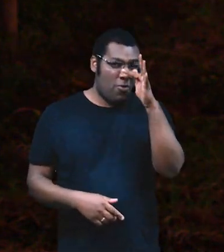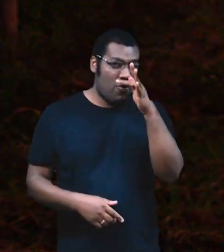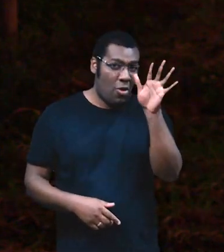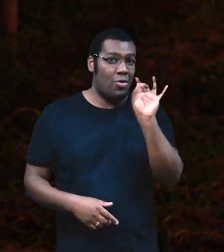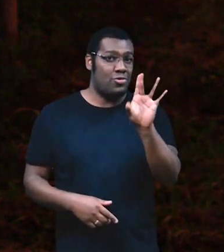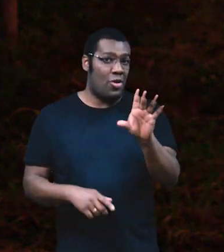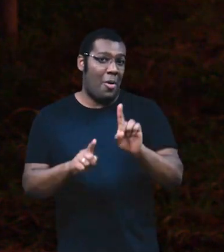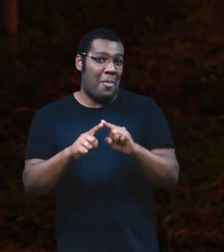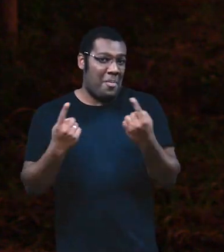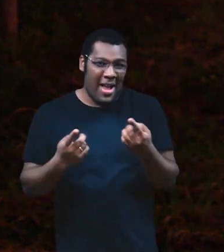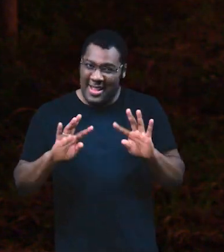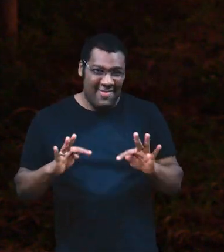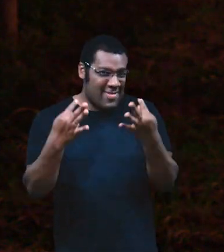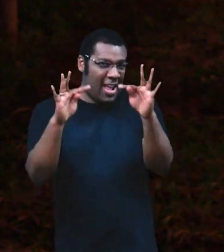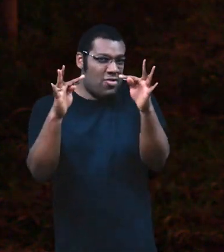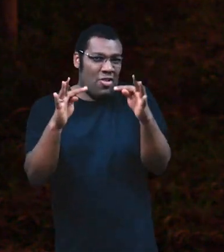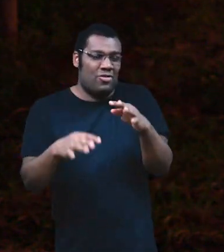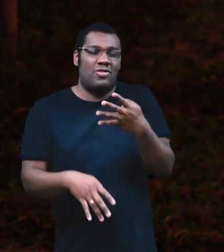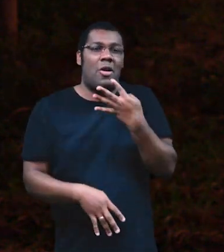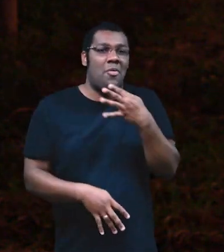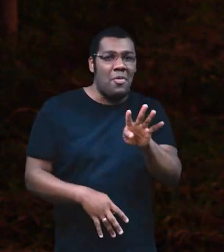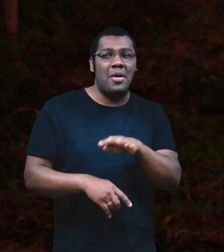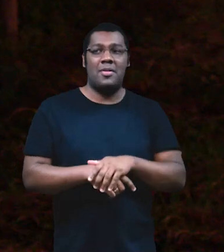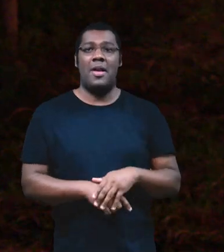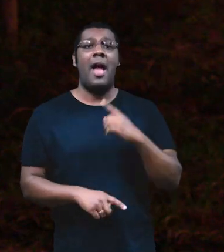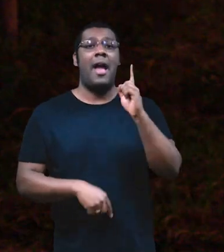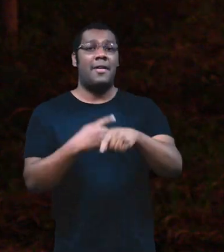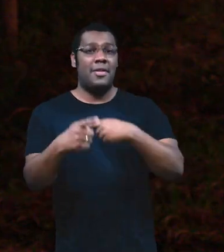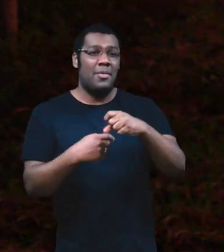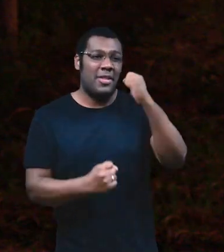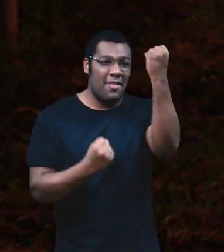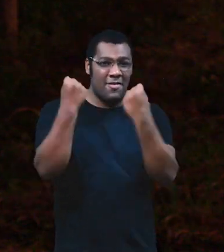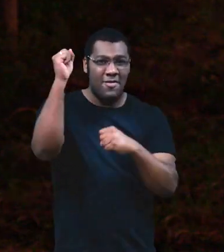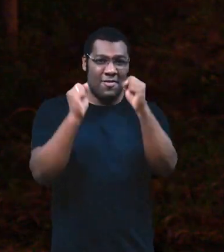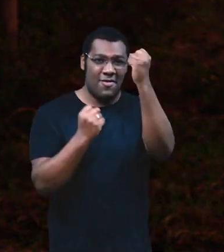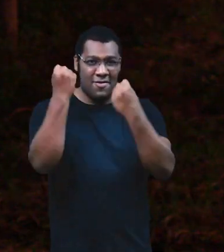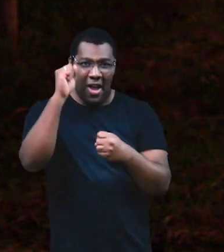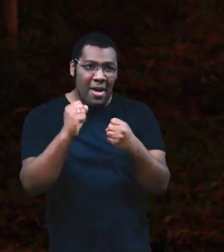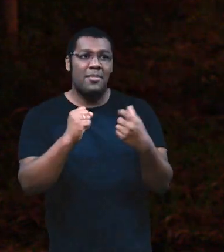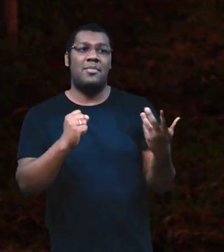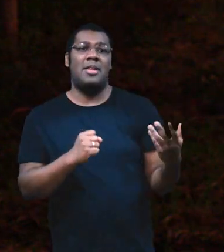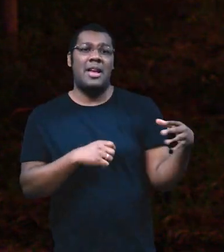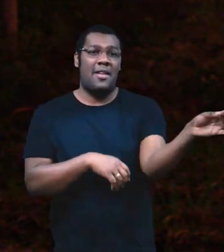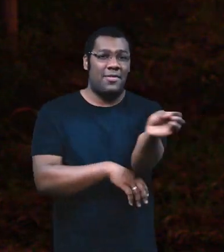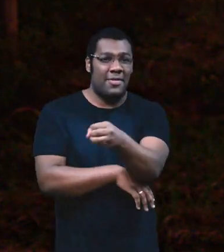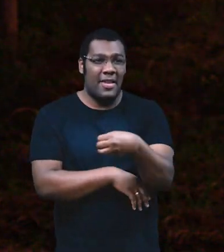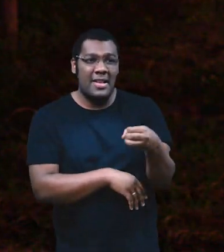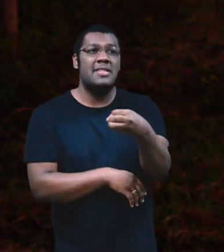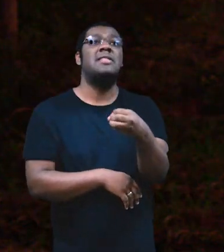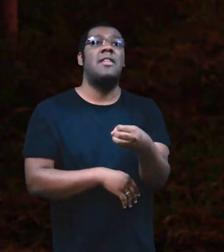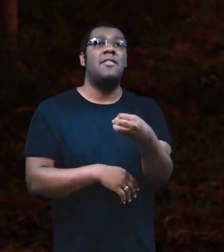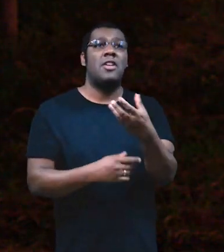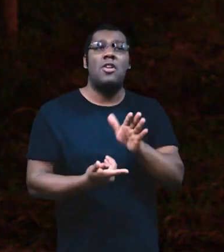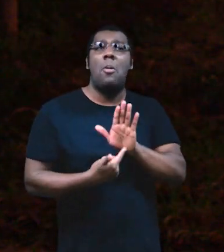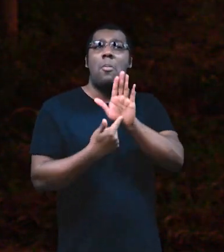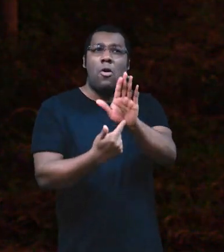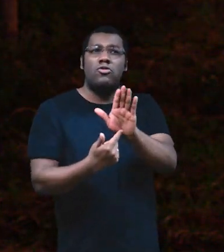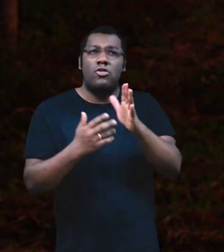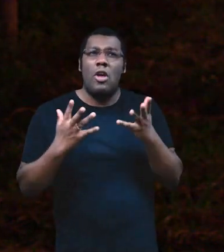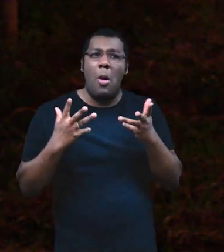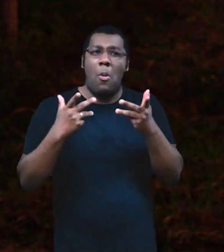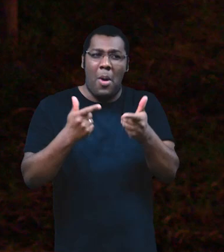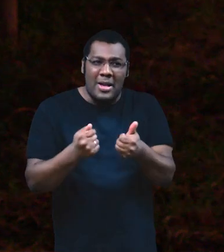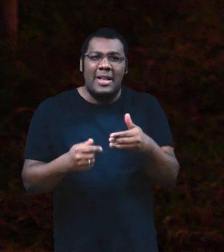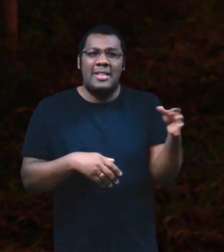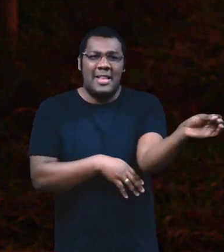a gente fez uma apresentação, a gente reuniu as cervejarias, fez degustações com cervejas produzidas com o nosso lúpulo e mostrou a qualidade do produto. Quando